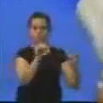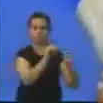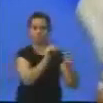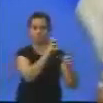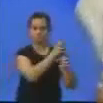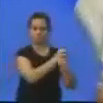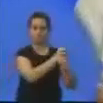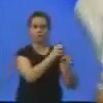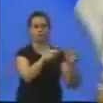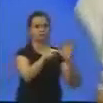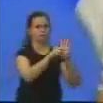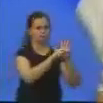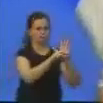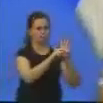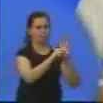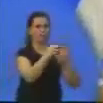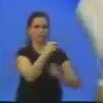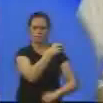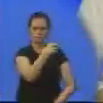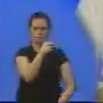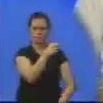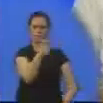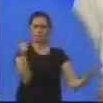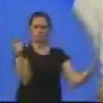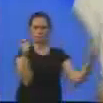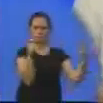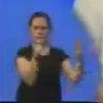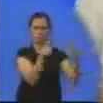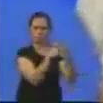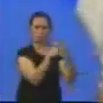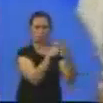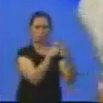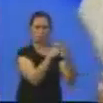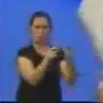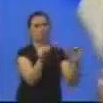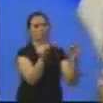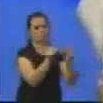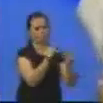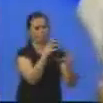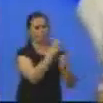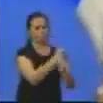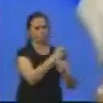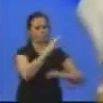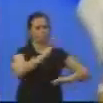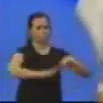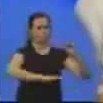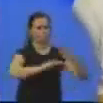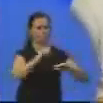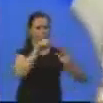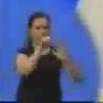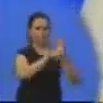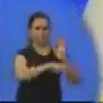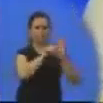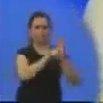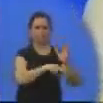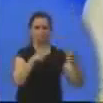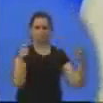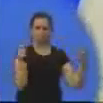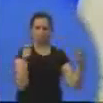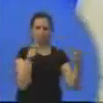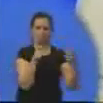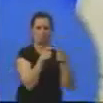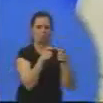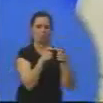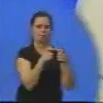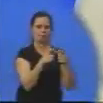conta e tivesse dado negativa, significa que ela está diminuindo. É uma taxa de variação, mas para menos. Está diminuindo